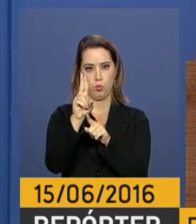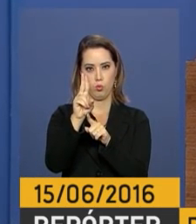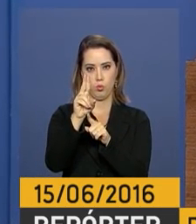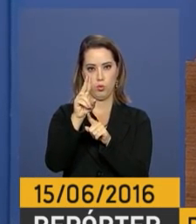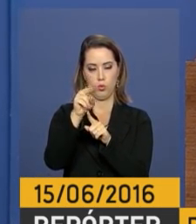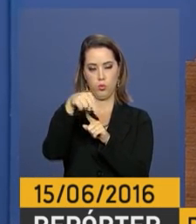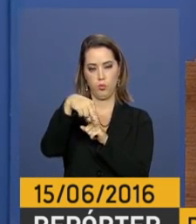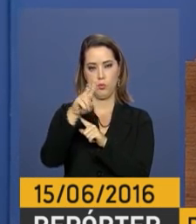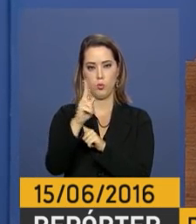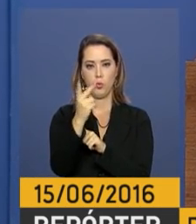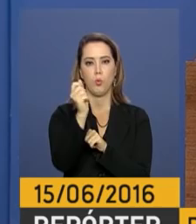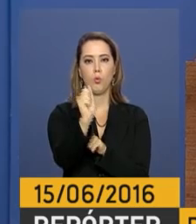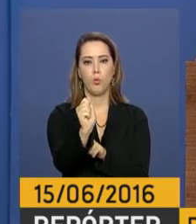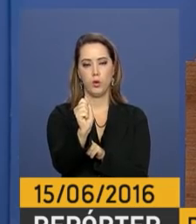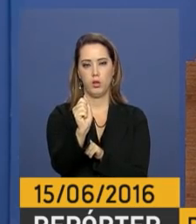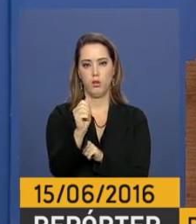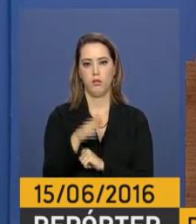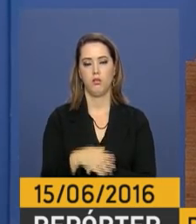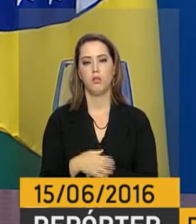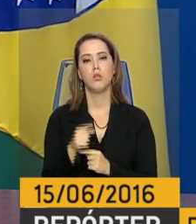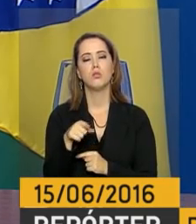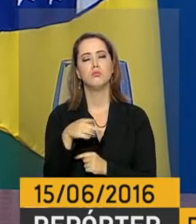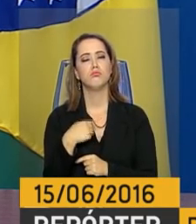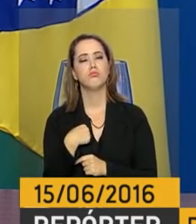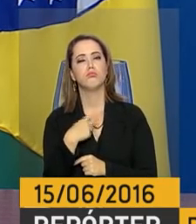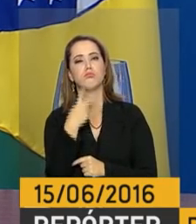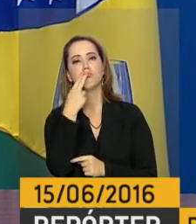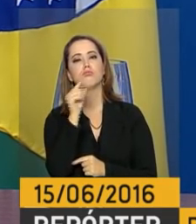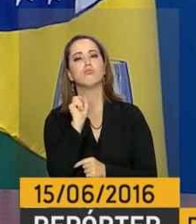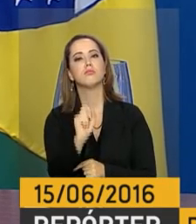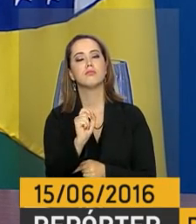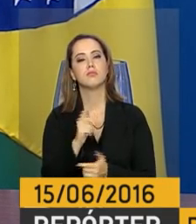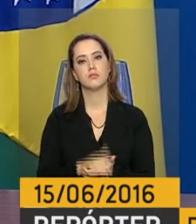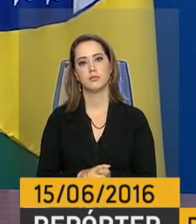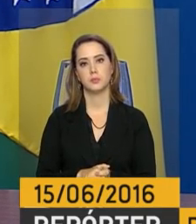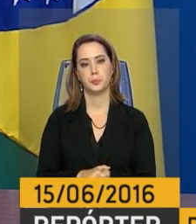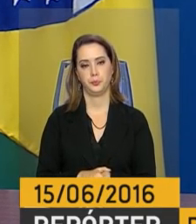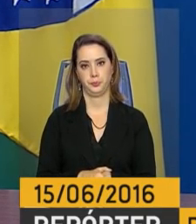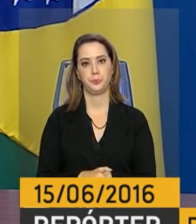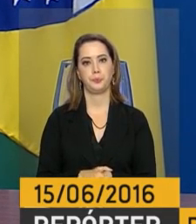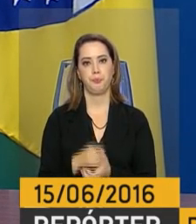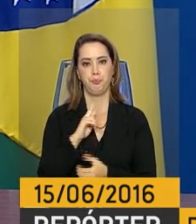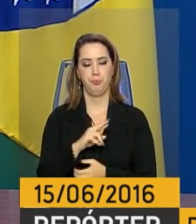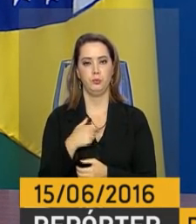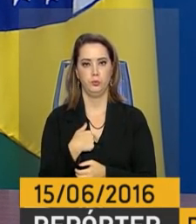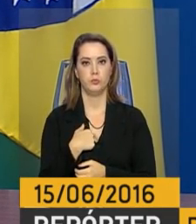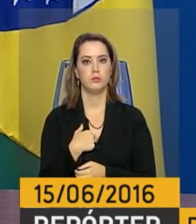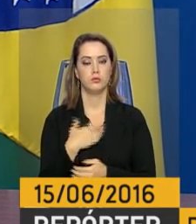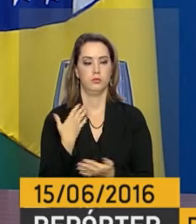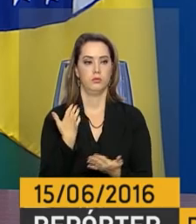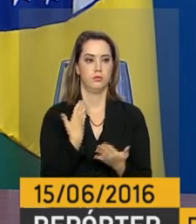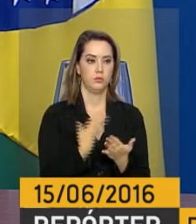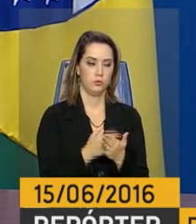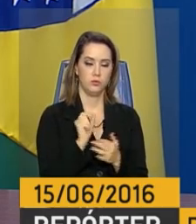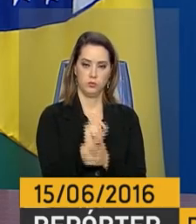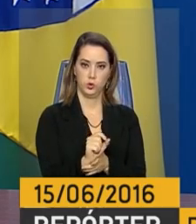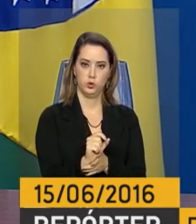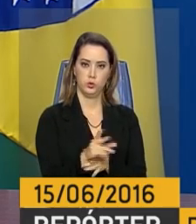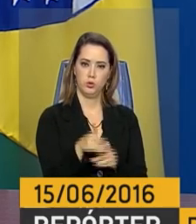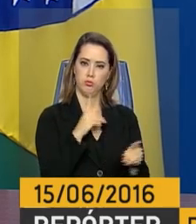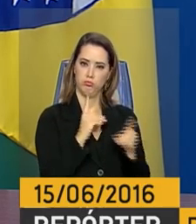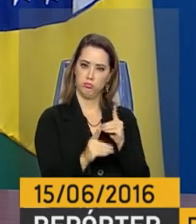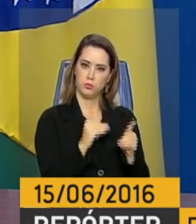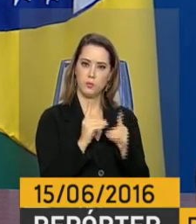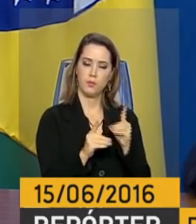expectativa o senhor tem com relação a isso? Olha, eu eu acredito que essa é uma discussão